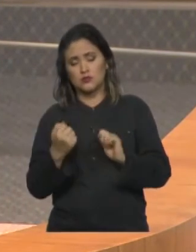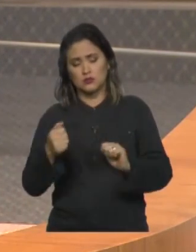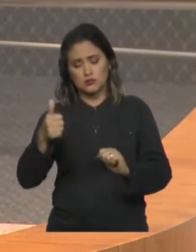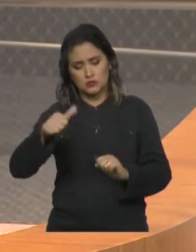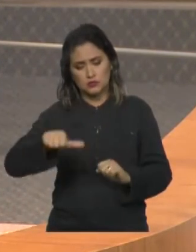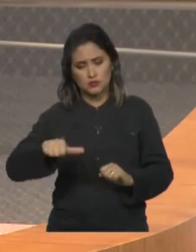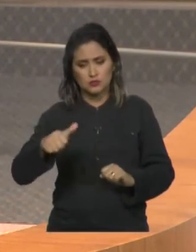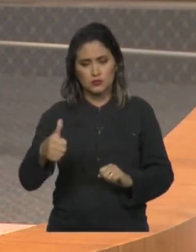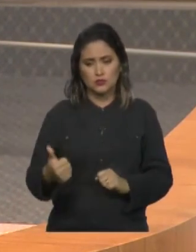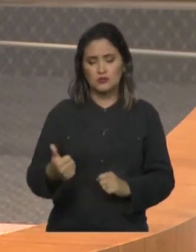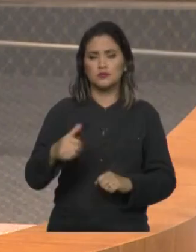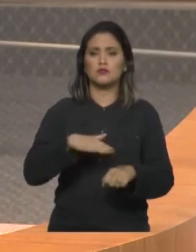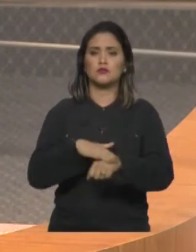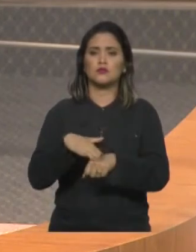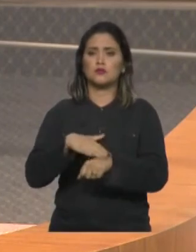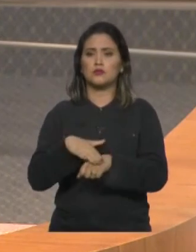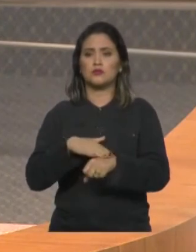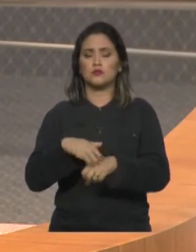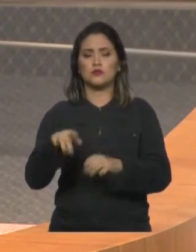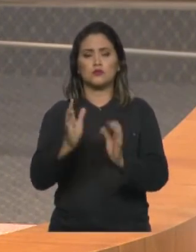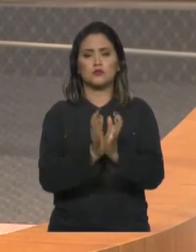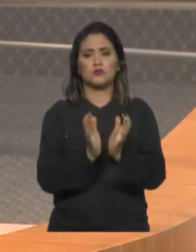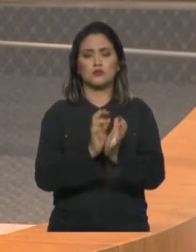conversar com a categoria obrigado presidente